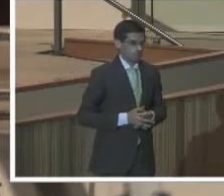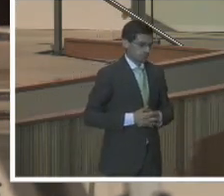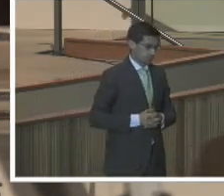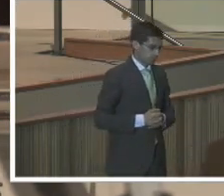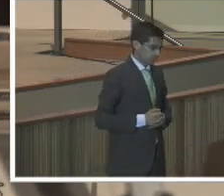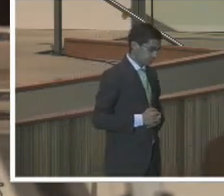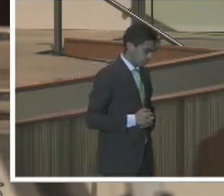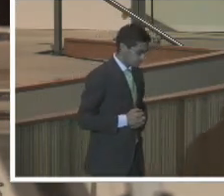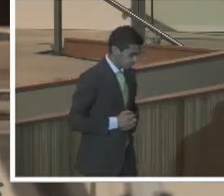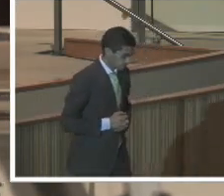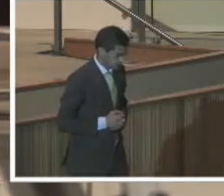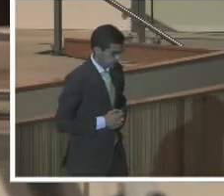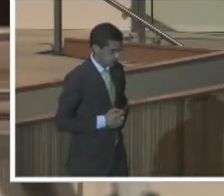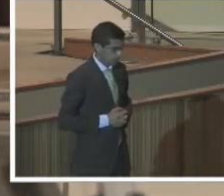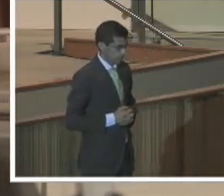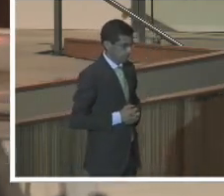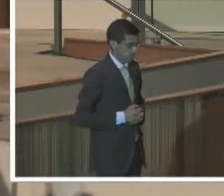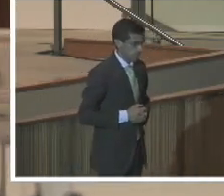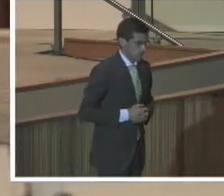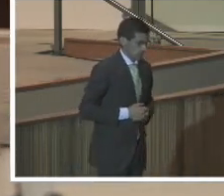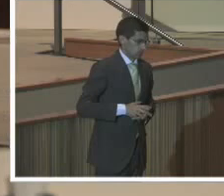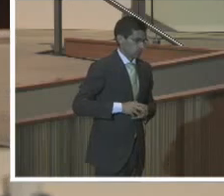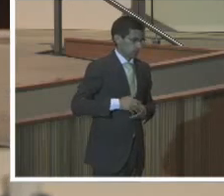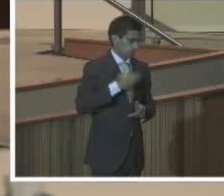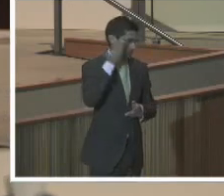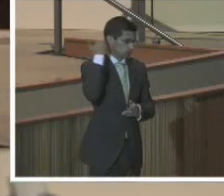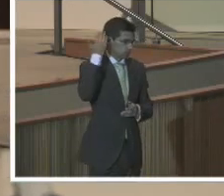Eu estava num encontro internacional